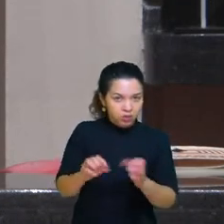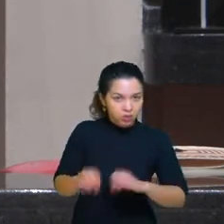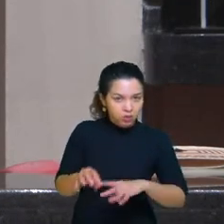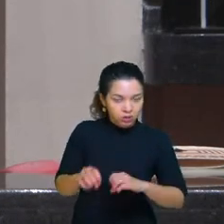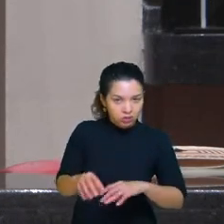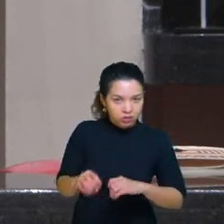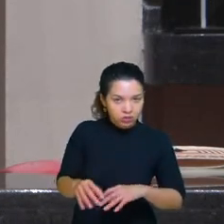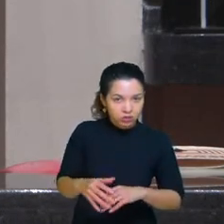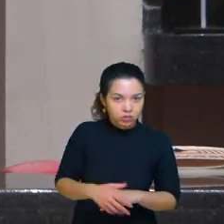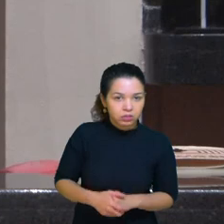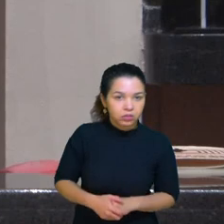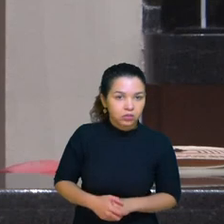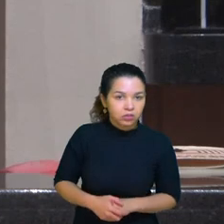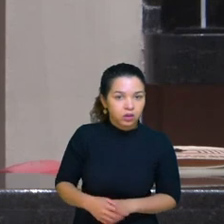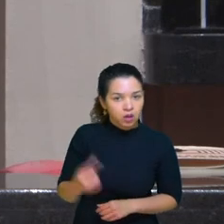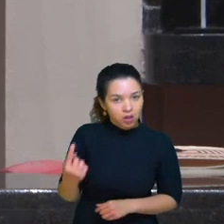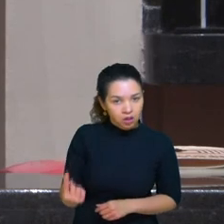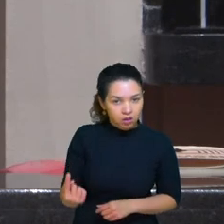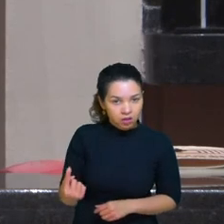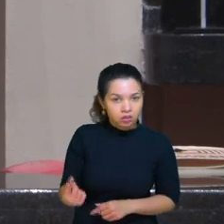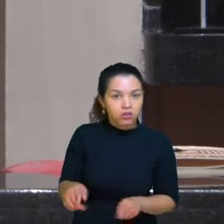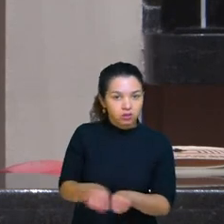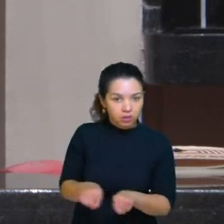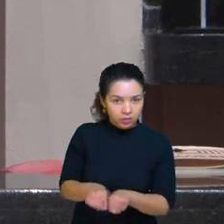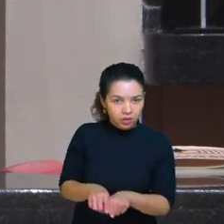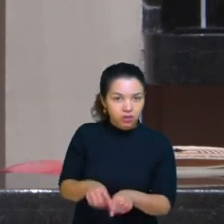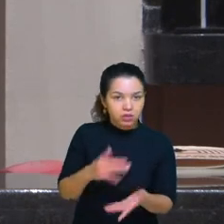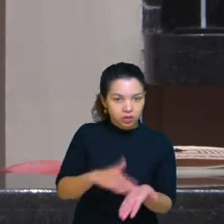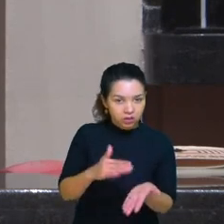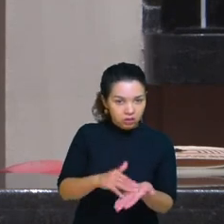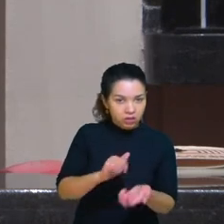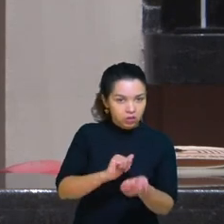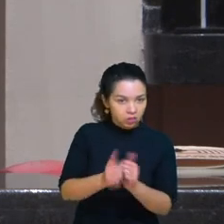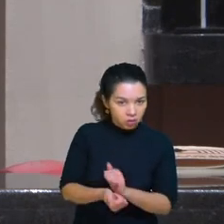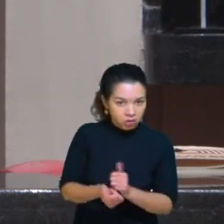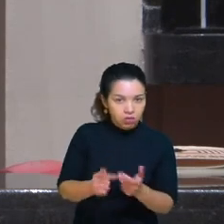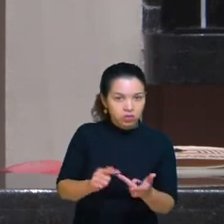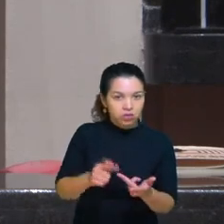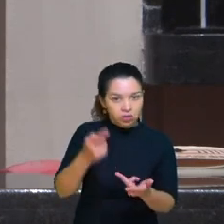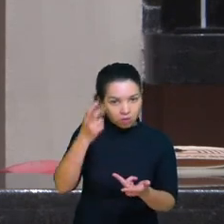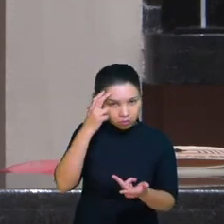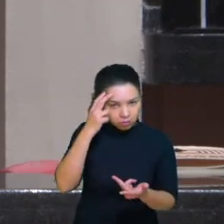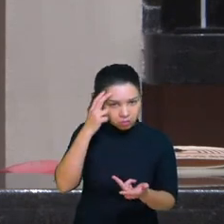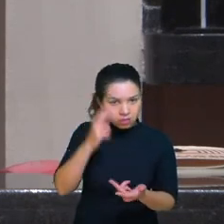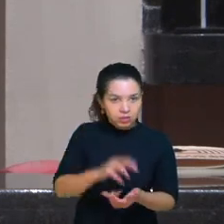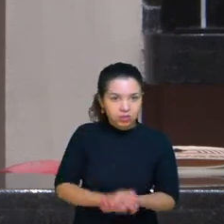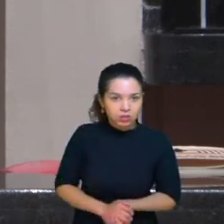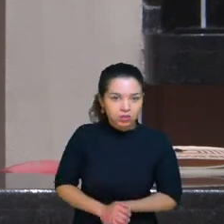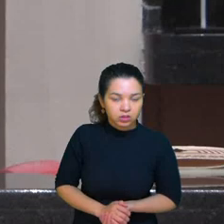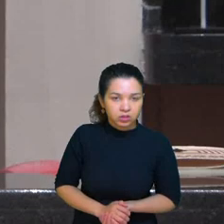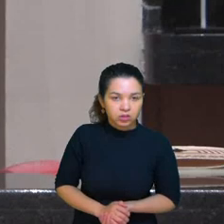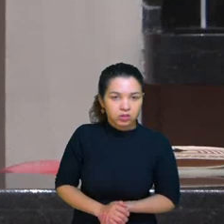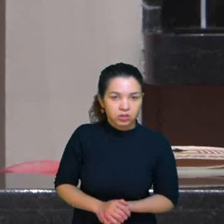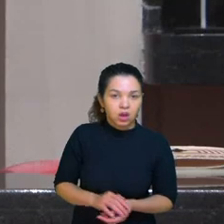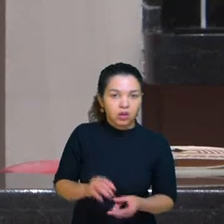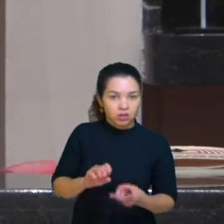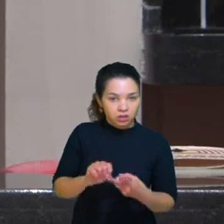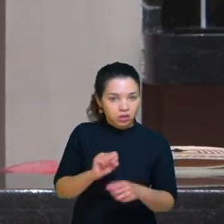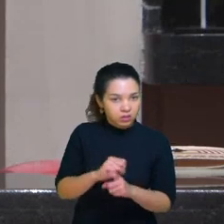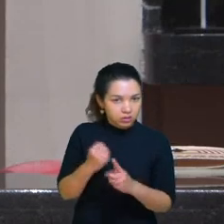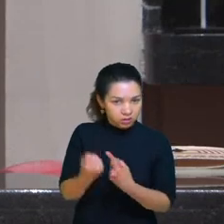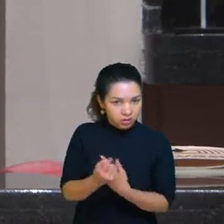Jorge é a mesma que é a secretária às vezes do esporte da Cultura né da assistência às vezes em alguns